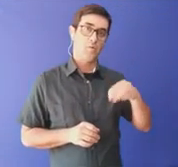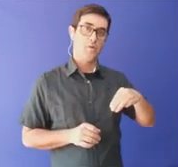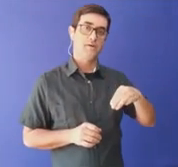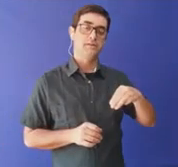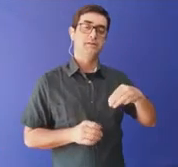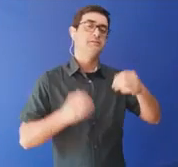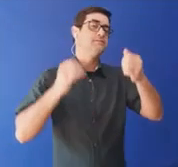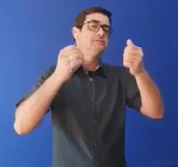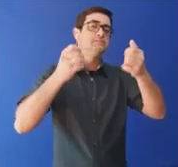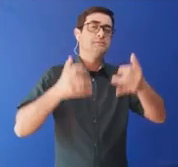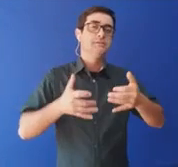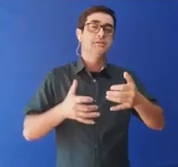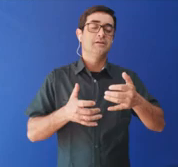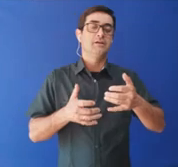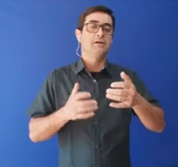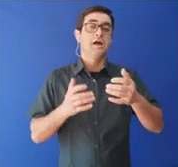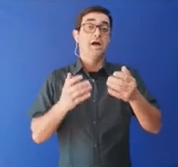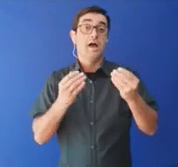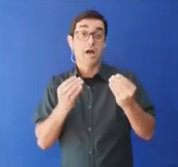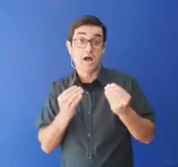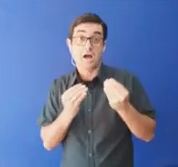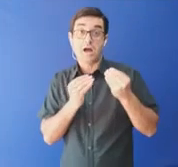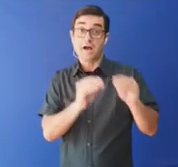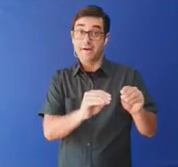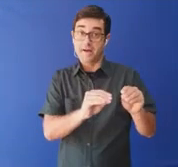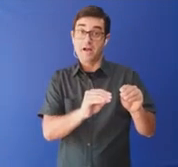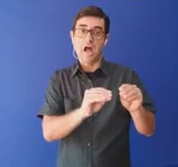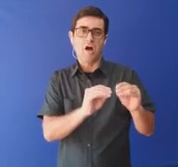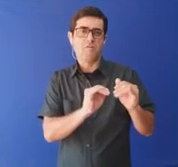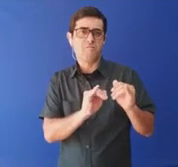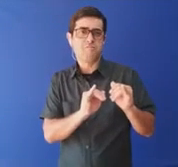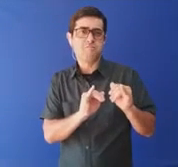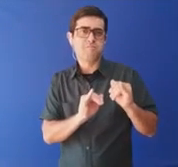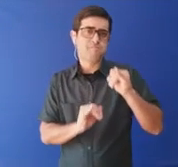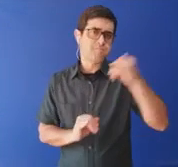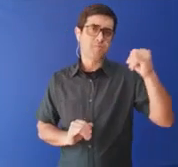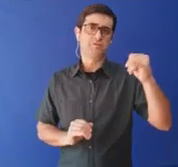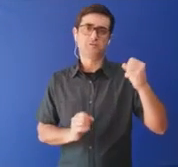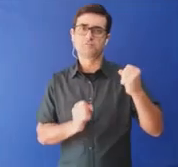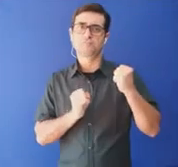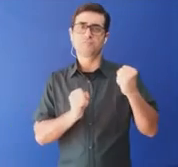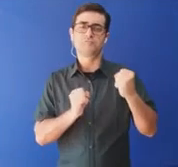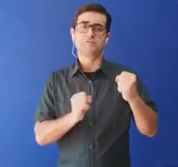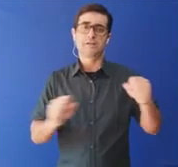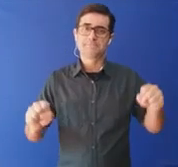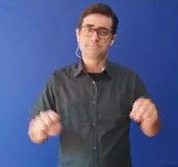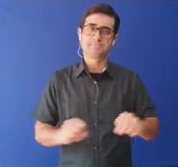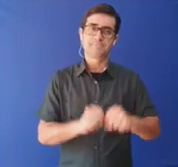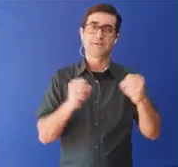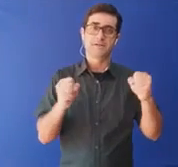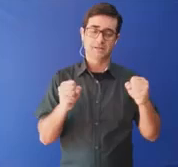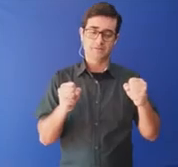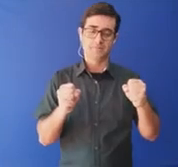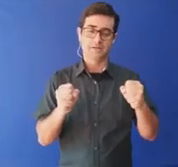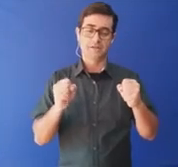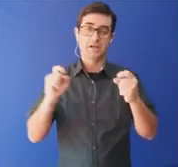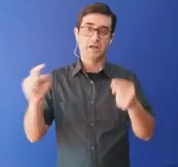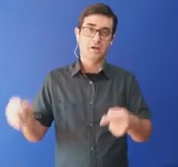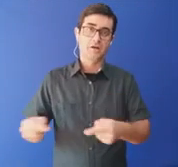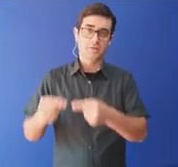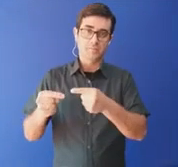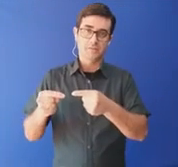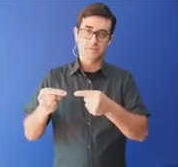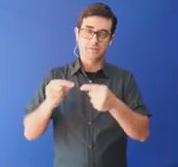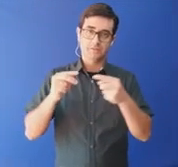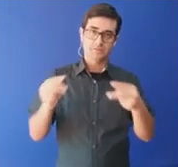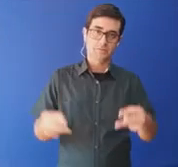ela diz a força necessária para te quebrar ela. Então, ou seja, uma ligação mais forte é uma ligação